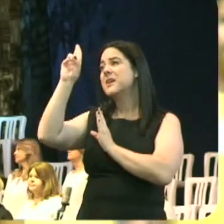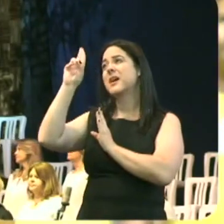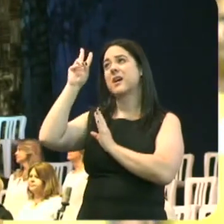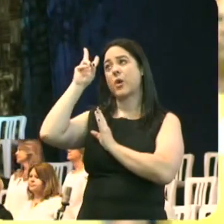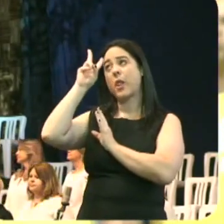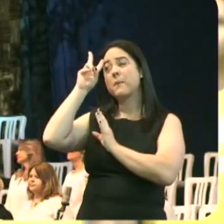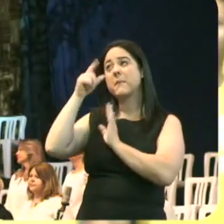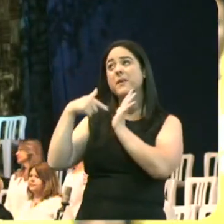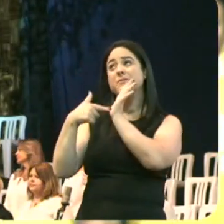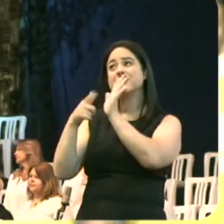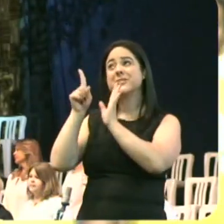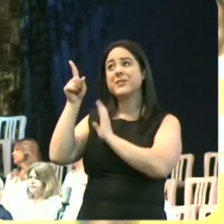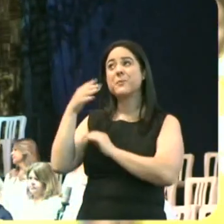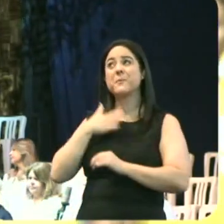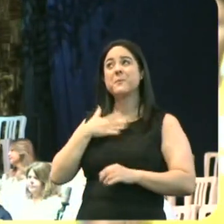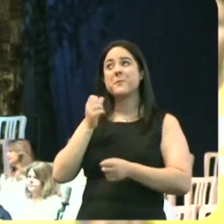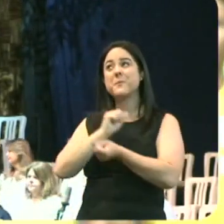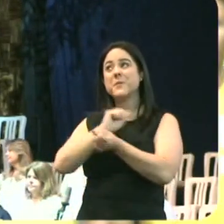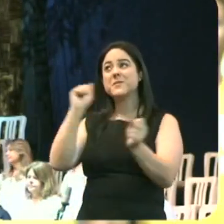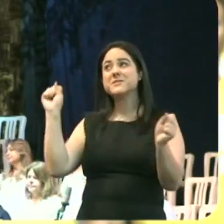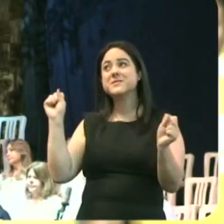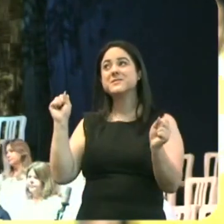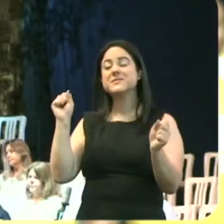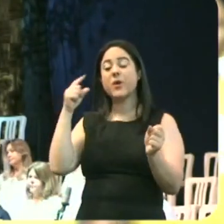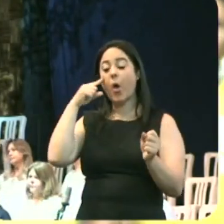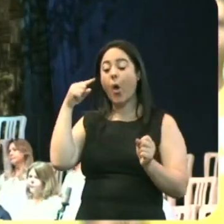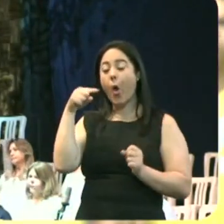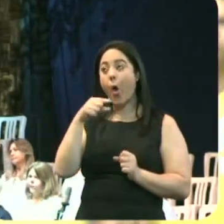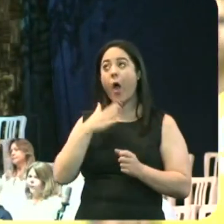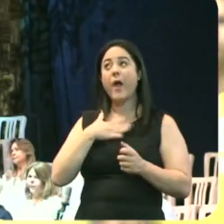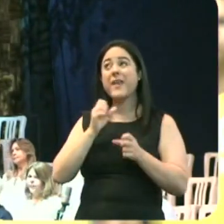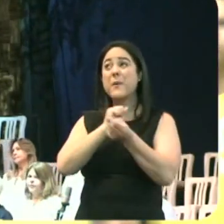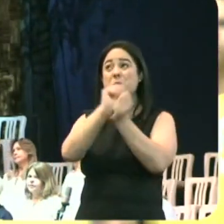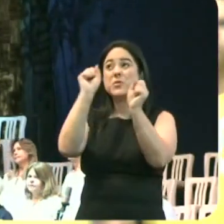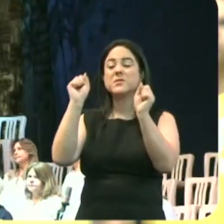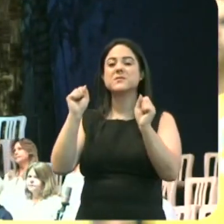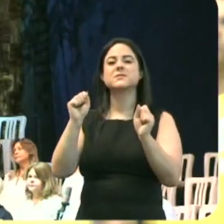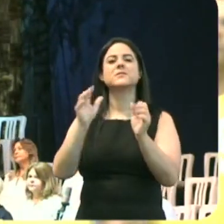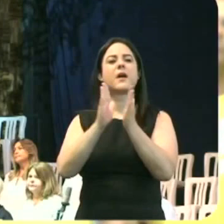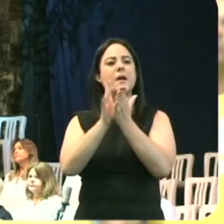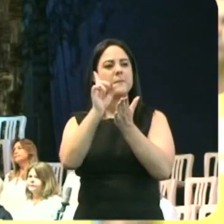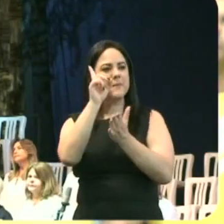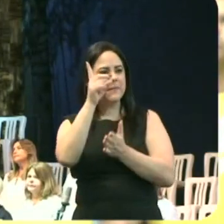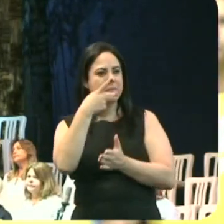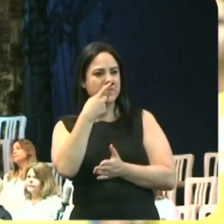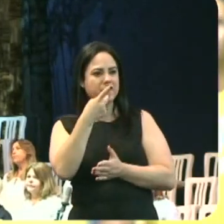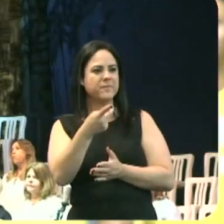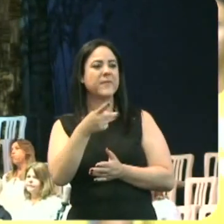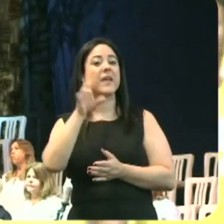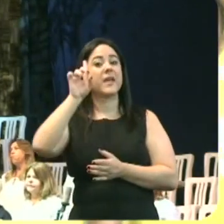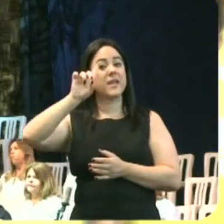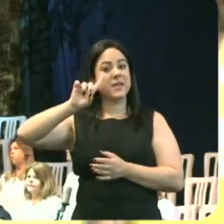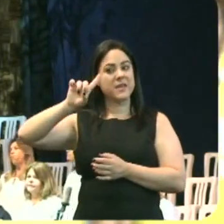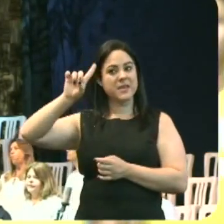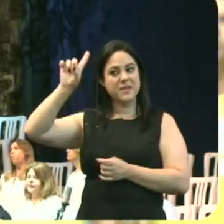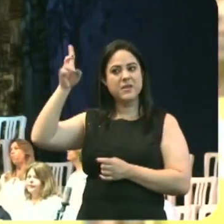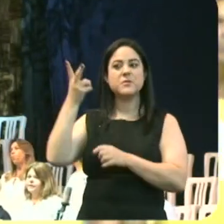meu impossível. Estou te lembrando do meu impossível. E a Bíblia diz que Deus